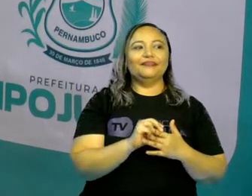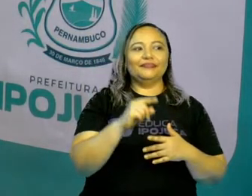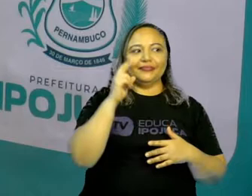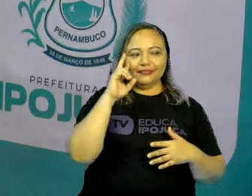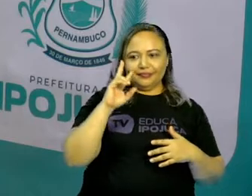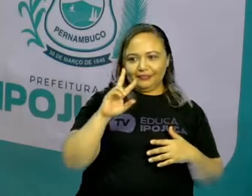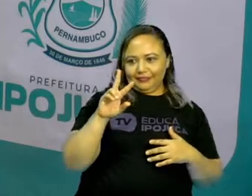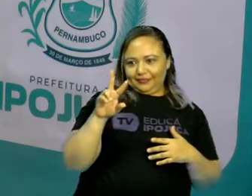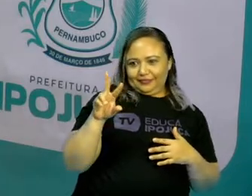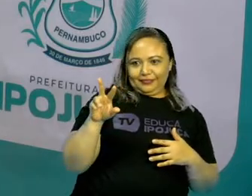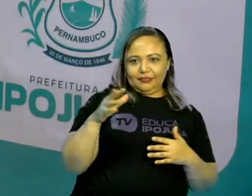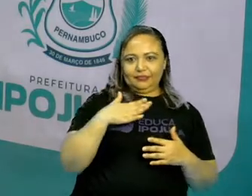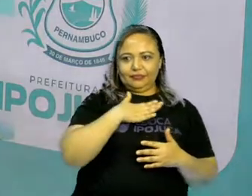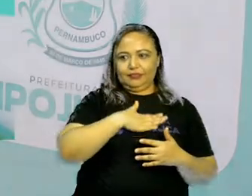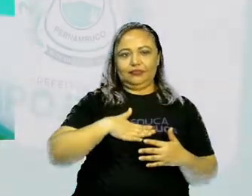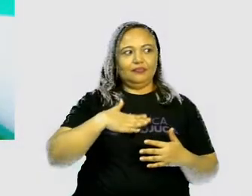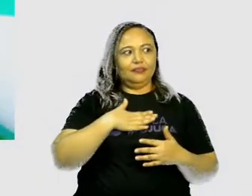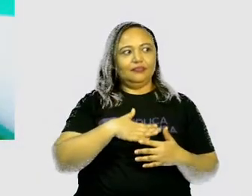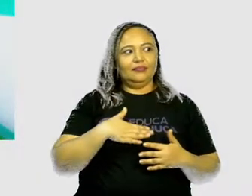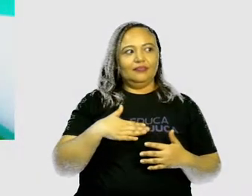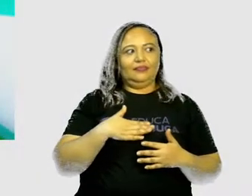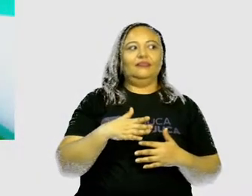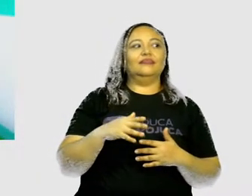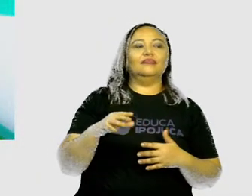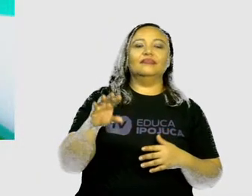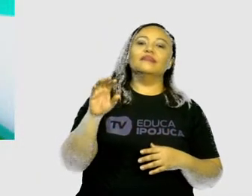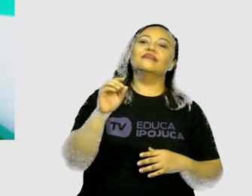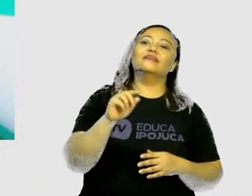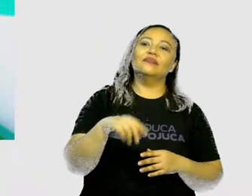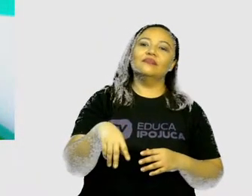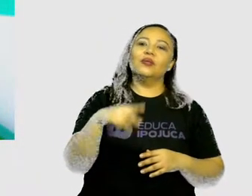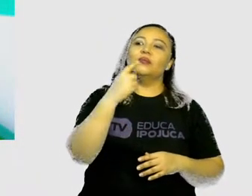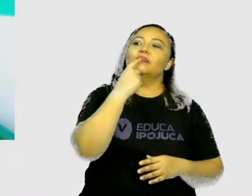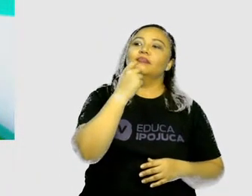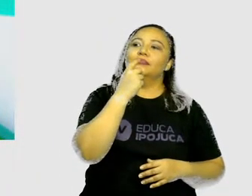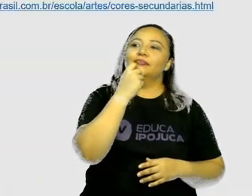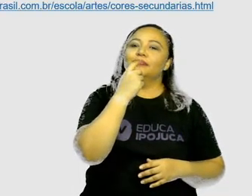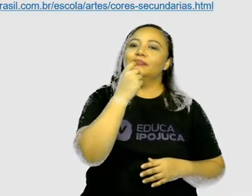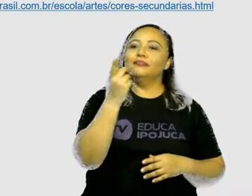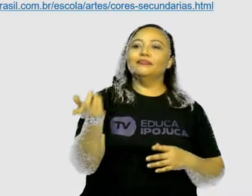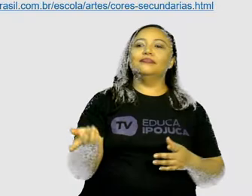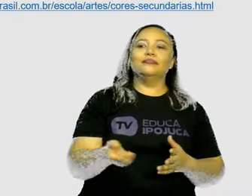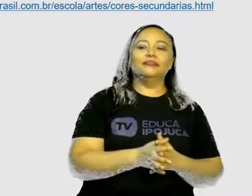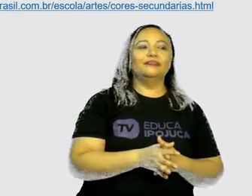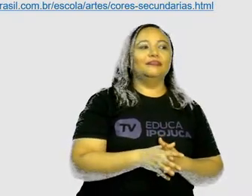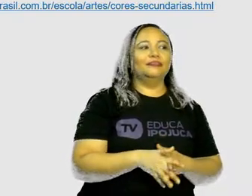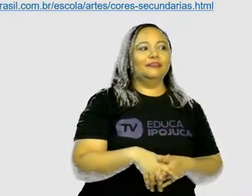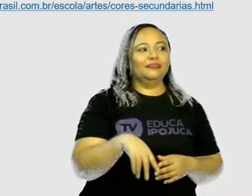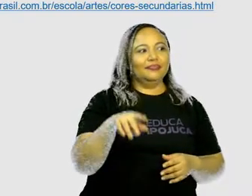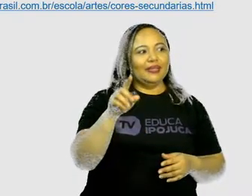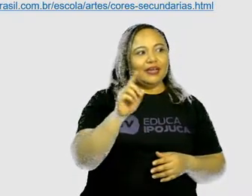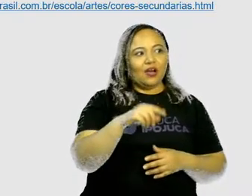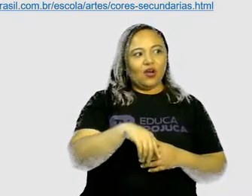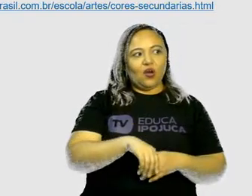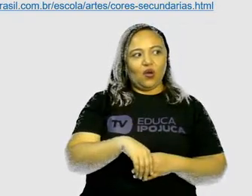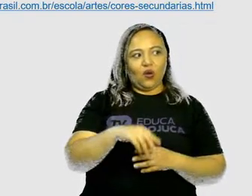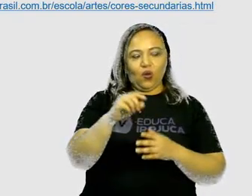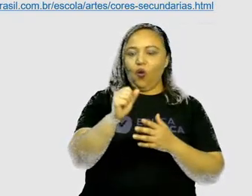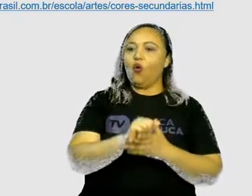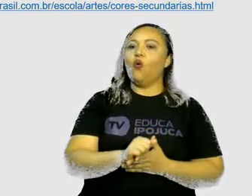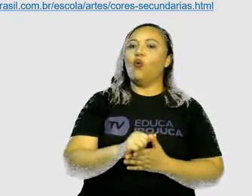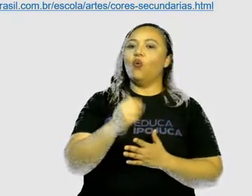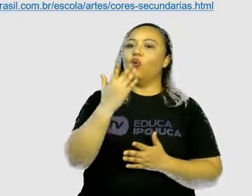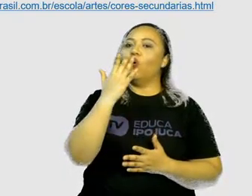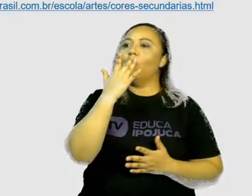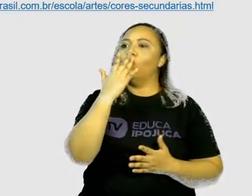Aqui eu me encanto, está bem aqui em cima, que é o vermelho. Então, vamos lá. Roda das